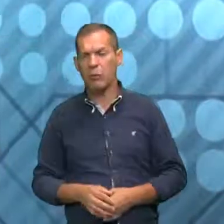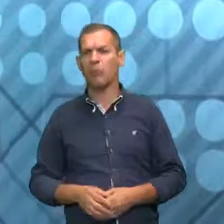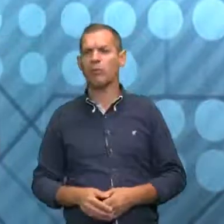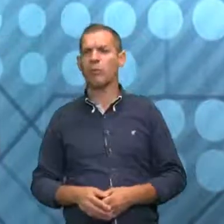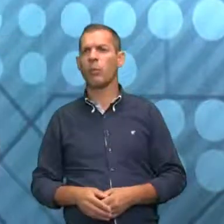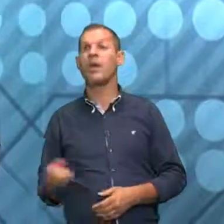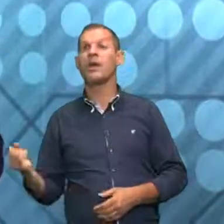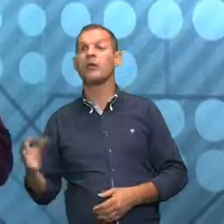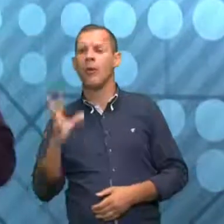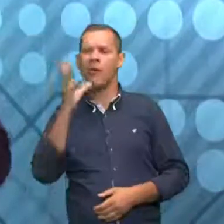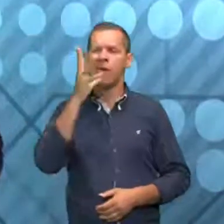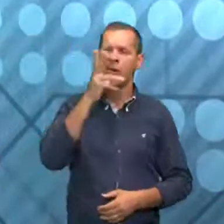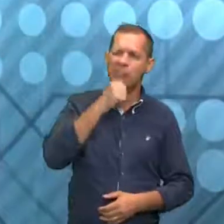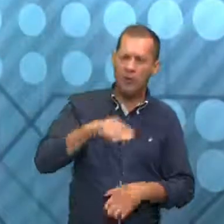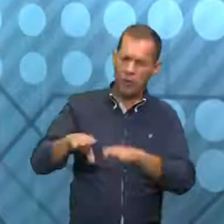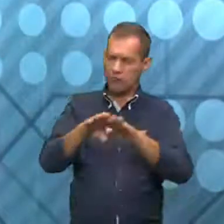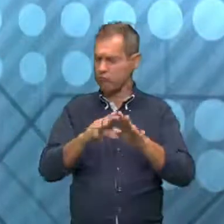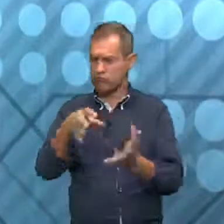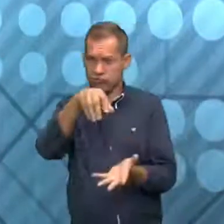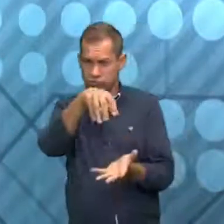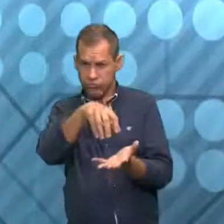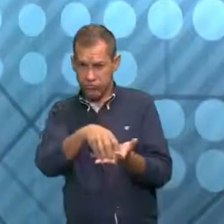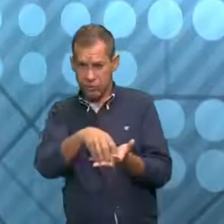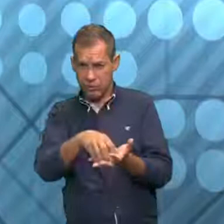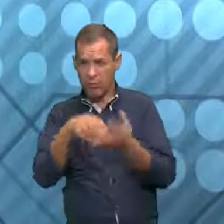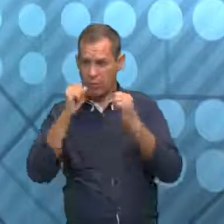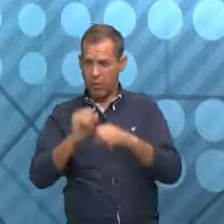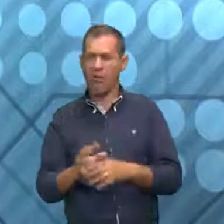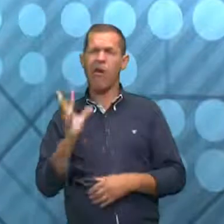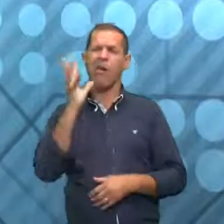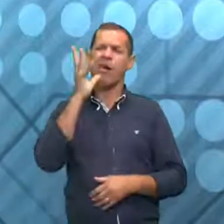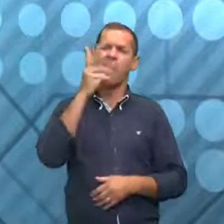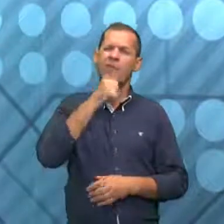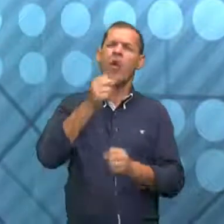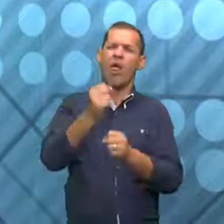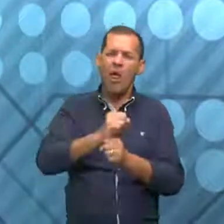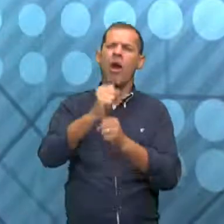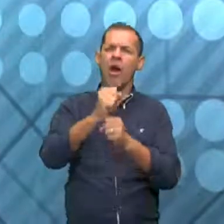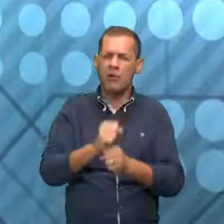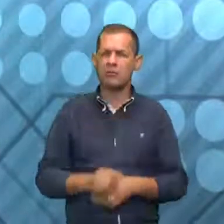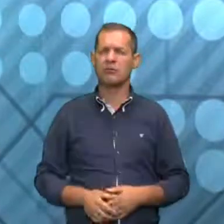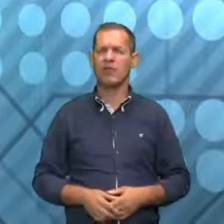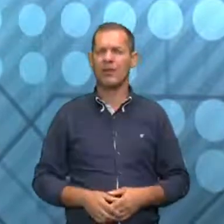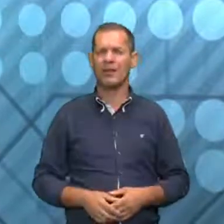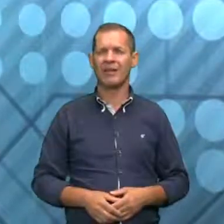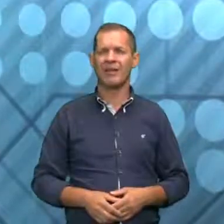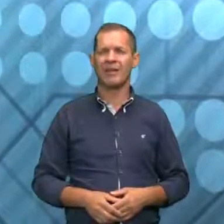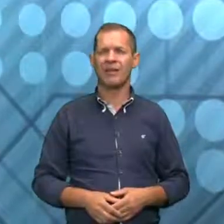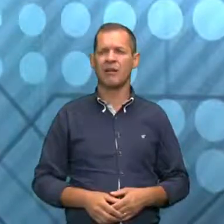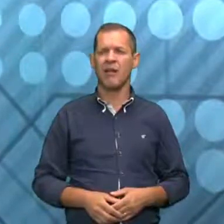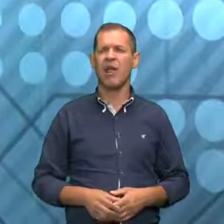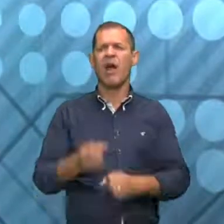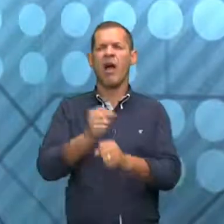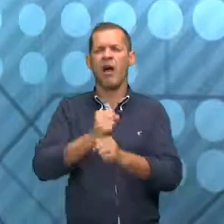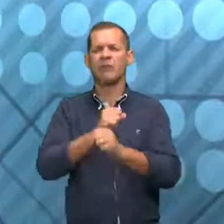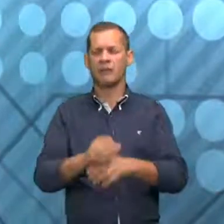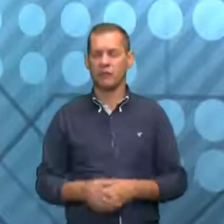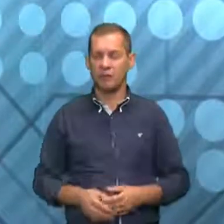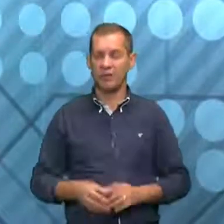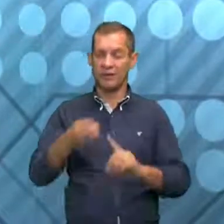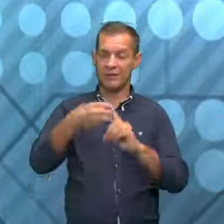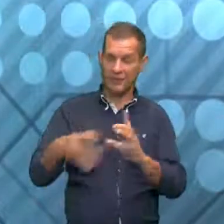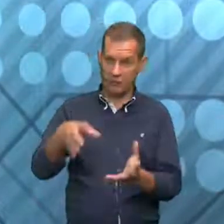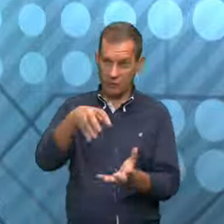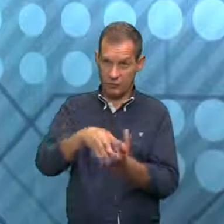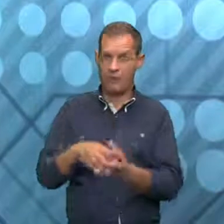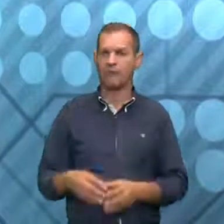que pode demorar, dependendo do nível de criptografia, pode demorar anos, dezenas de anos para se descriptografar uma mensagem, digamos, de